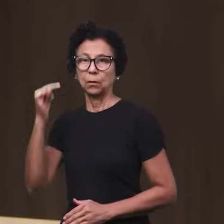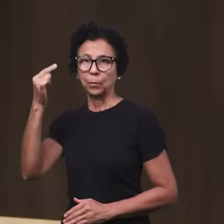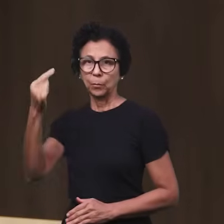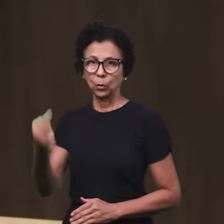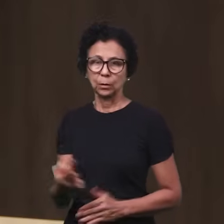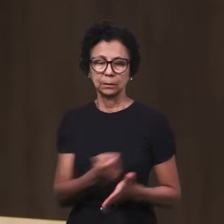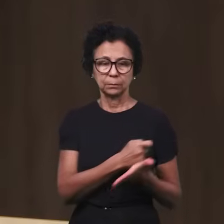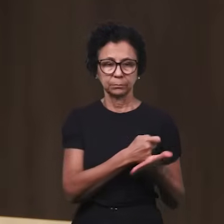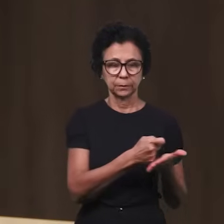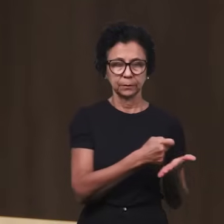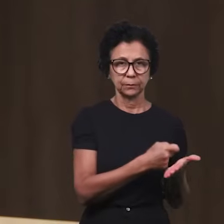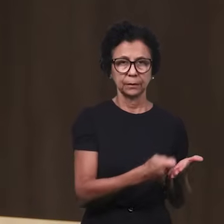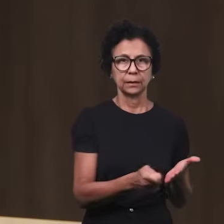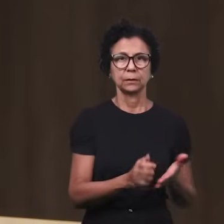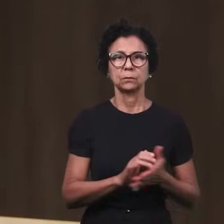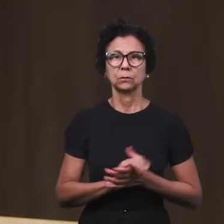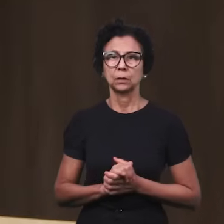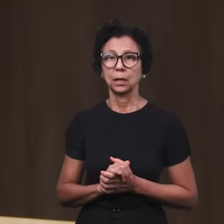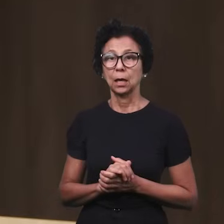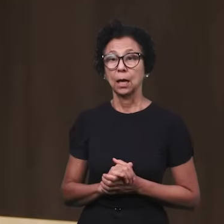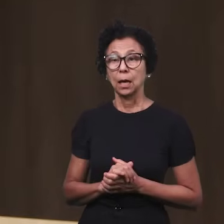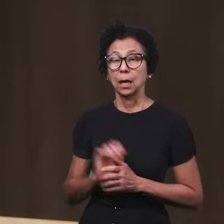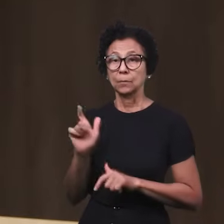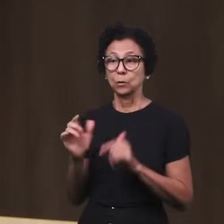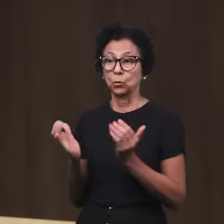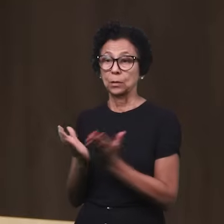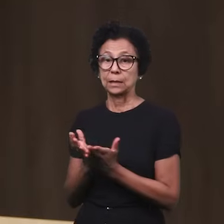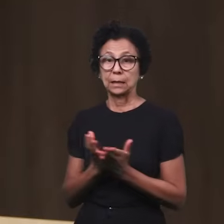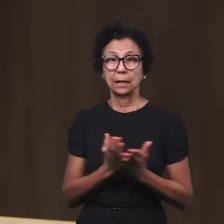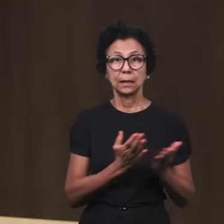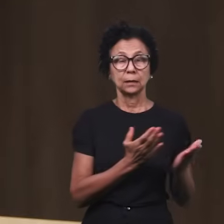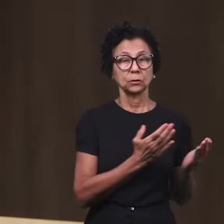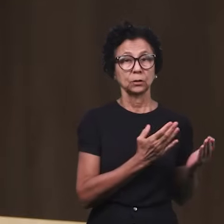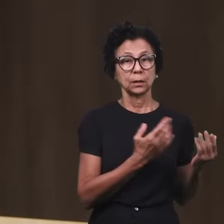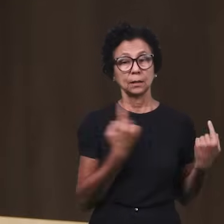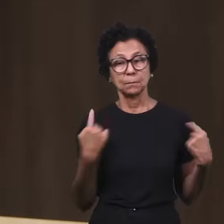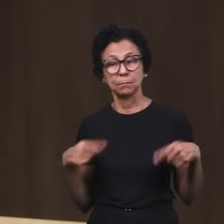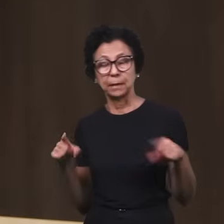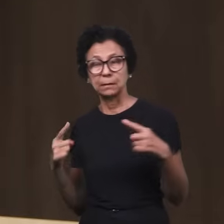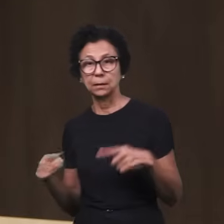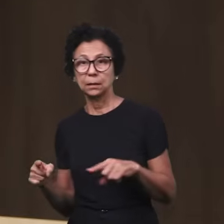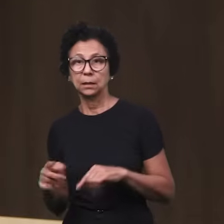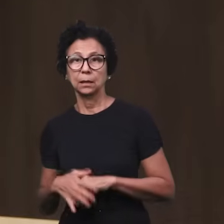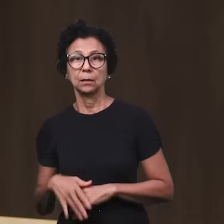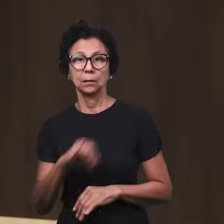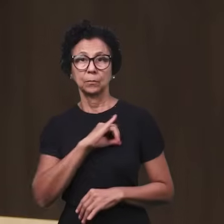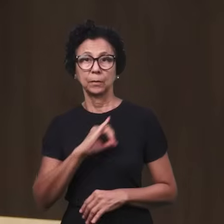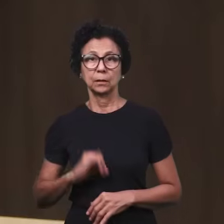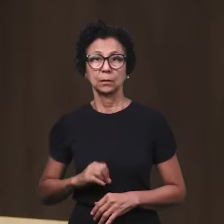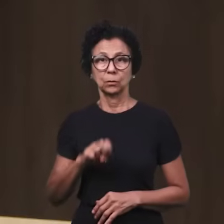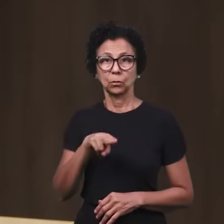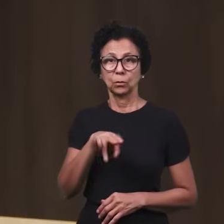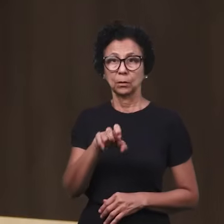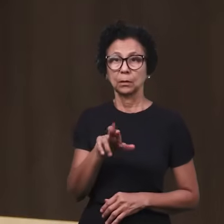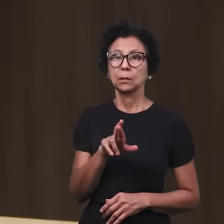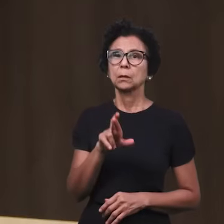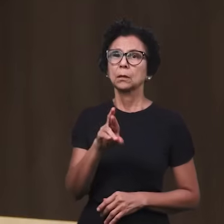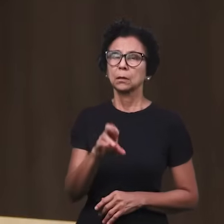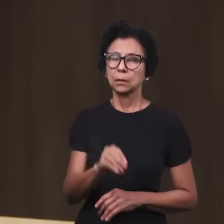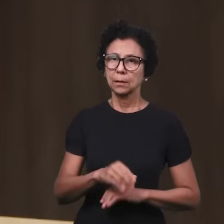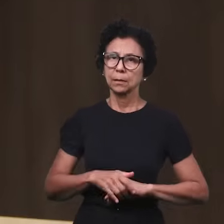cristãos, durante o governo do imperador Nero. Além disso, a presença de uma cultura pagã